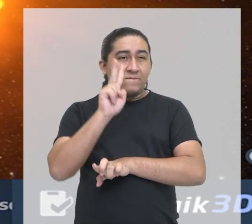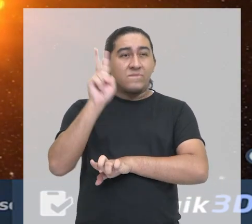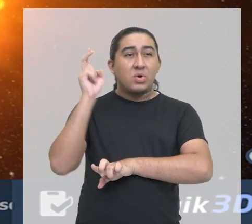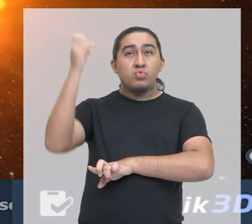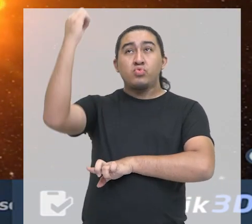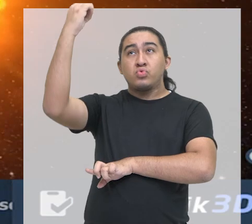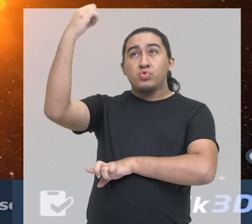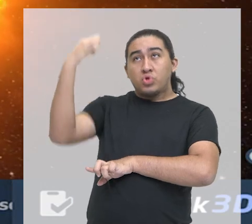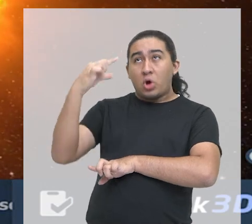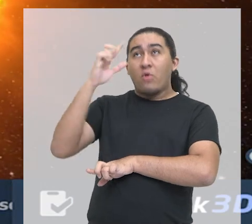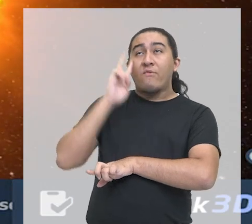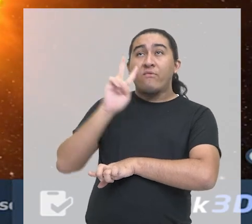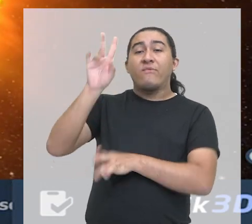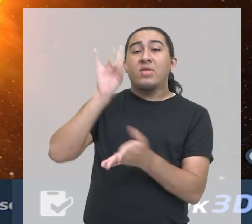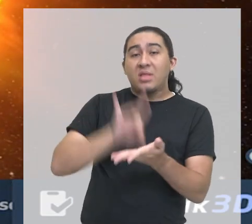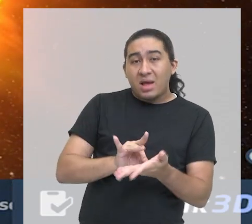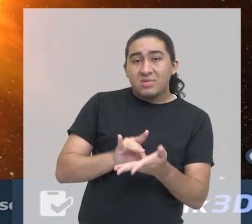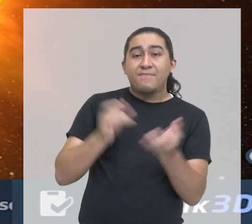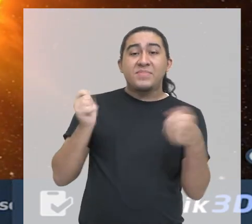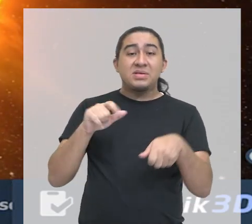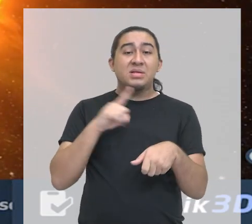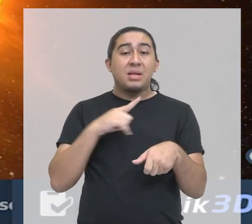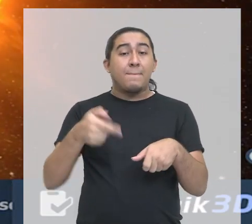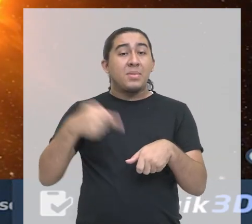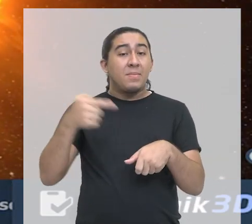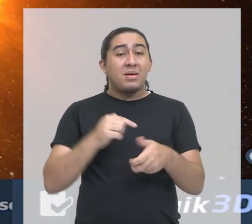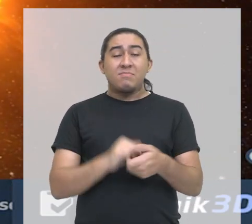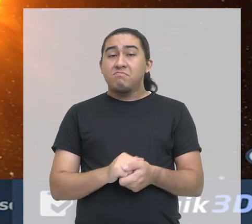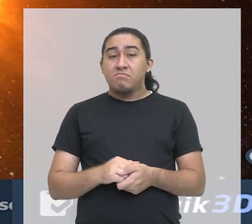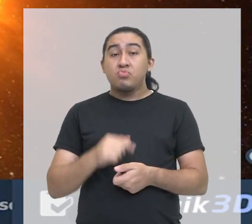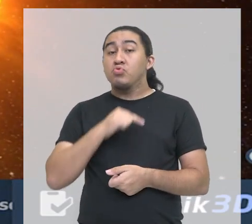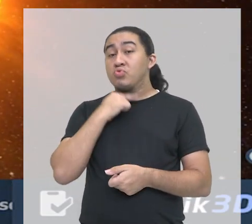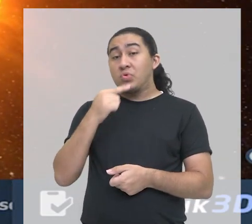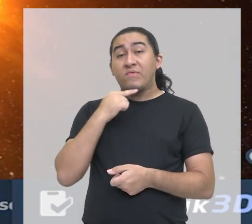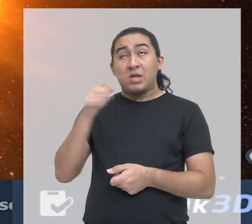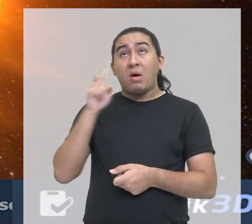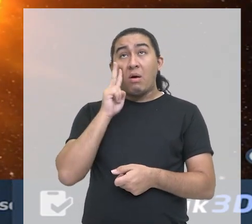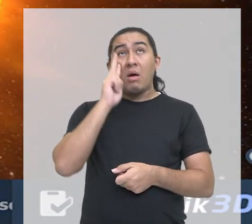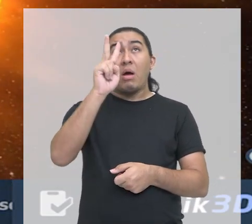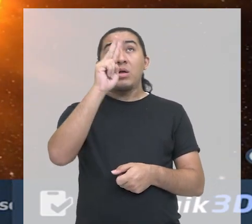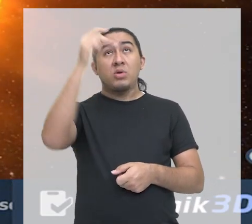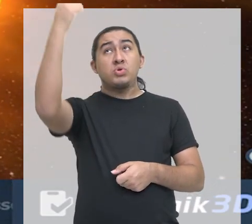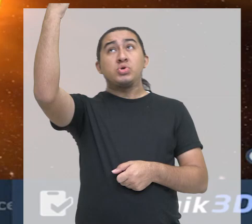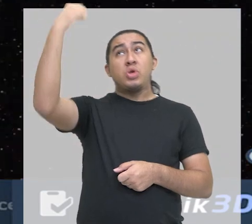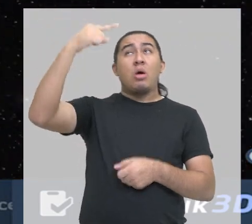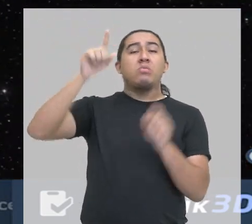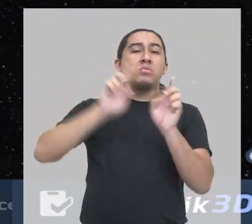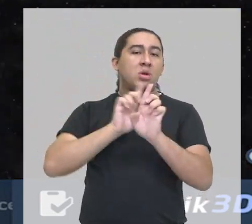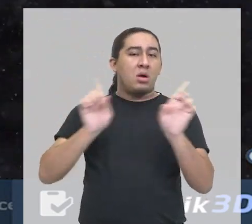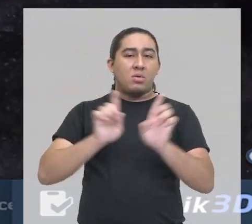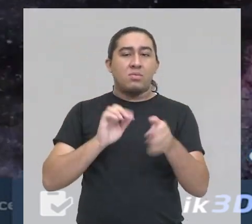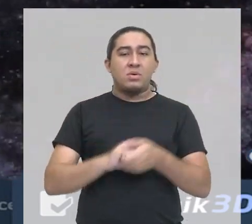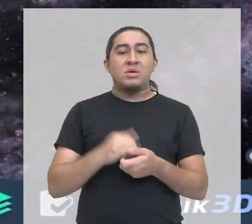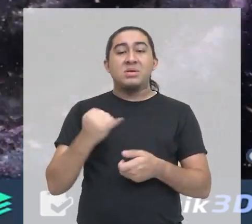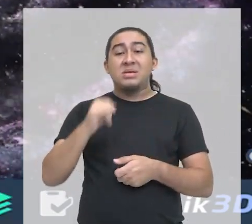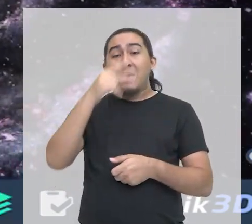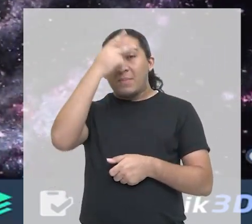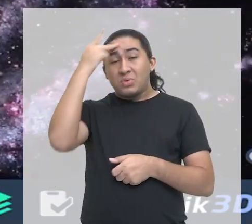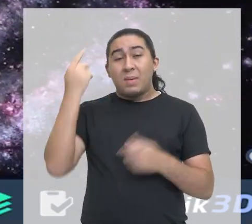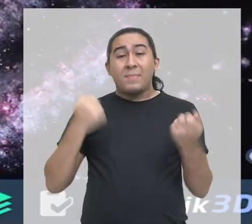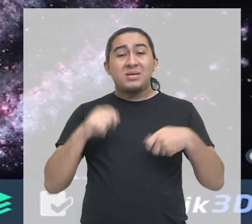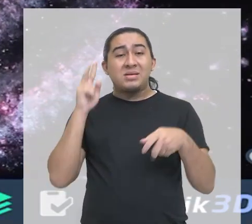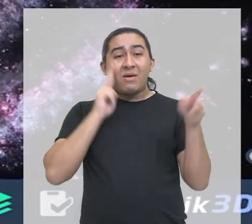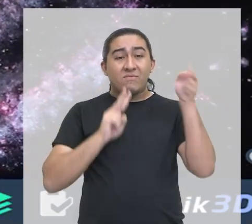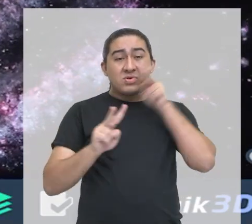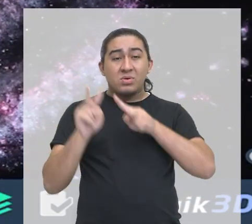de verdade, exige ali, primeiro que não é aconselhável olhar diretamente para o Sol. Se a pessoa precisar olhar por